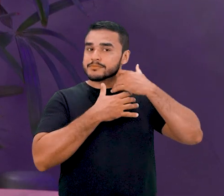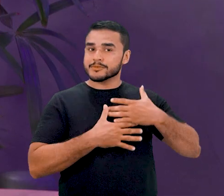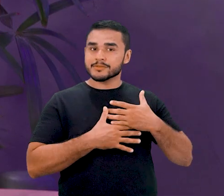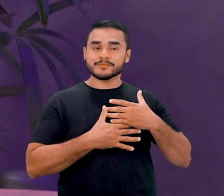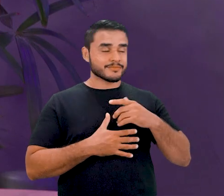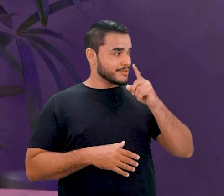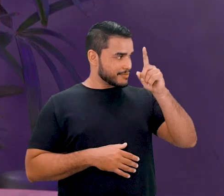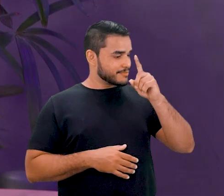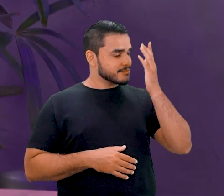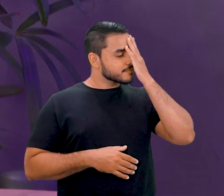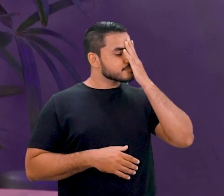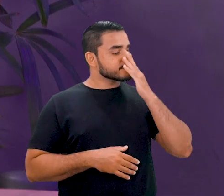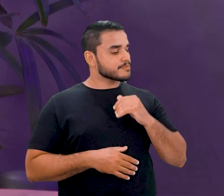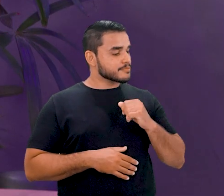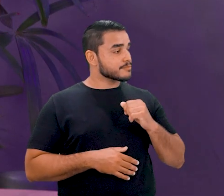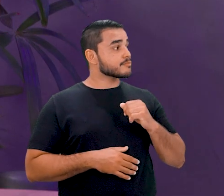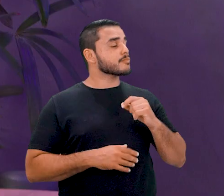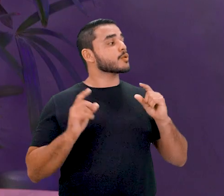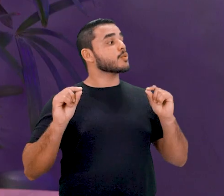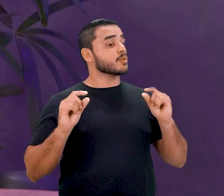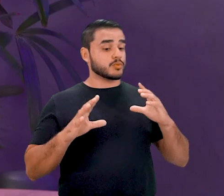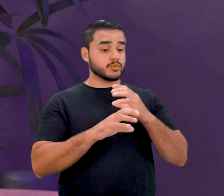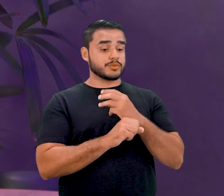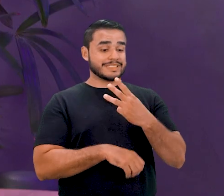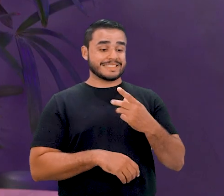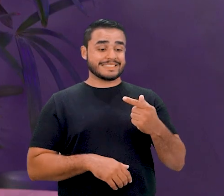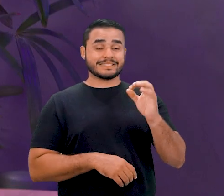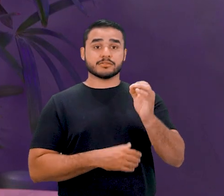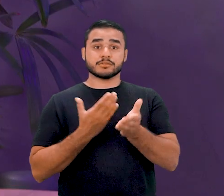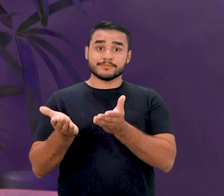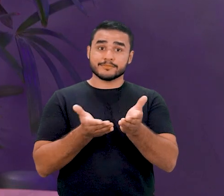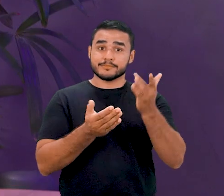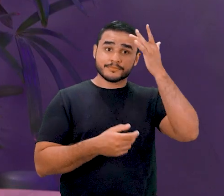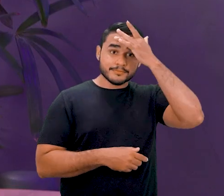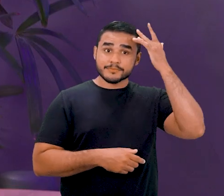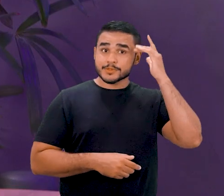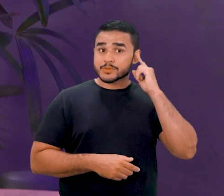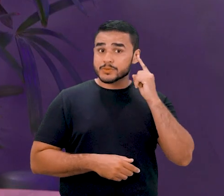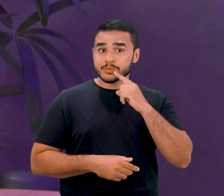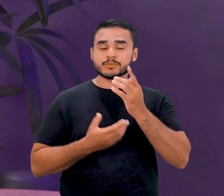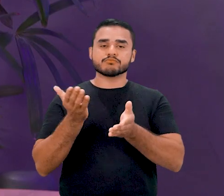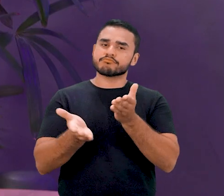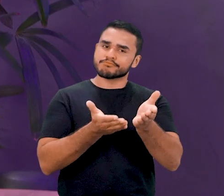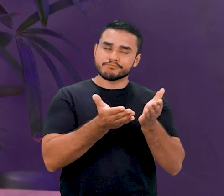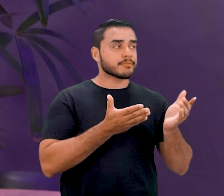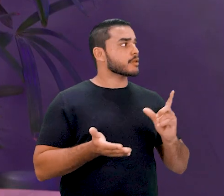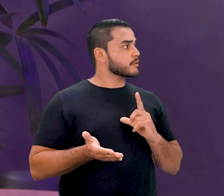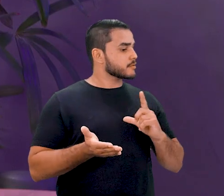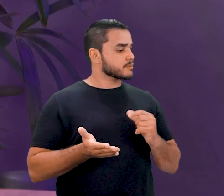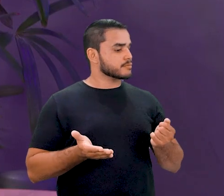este momento, mais de 360 atendimentos a pessoas surdas. Então, assim, pessoas que